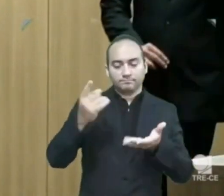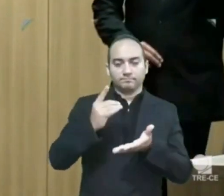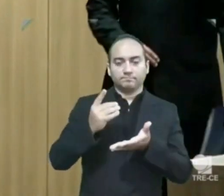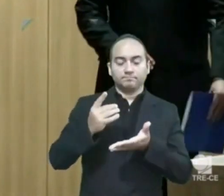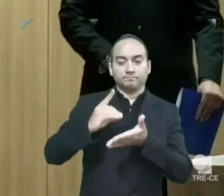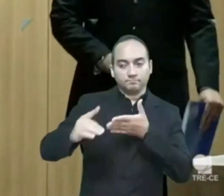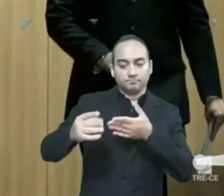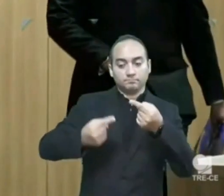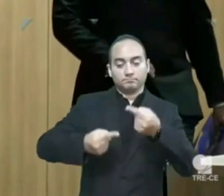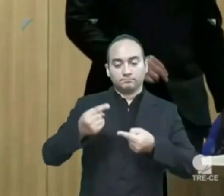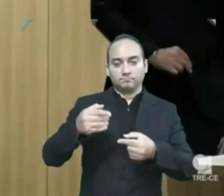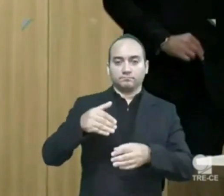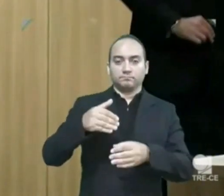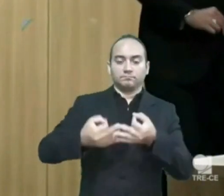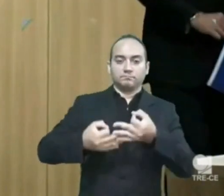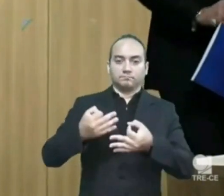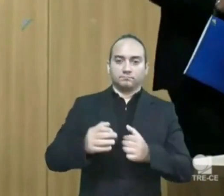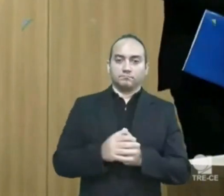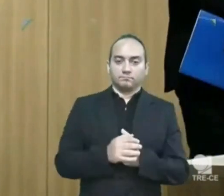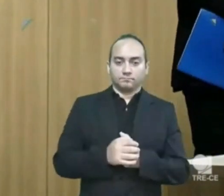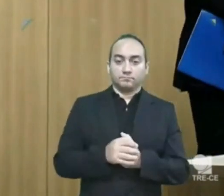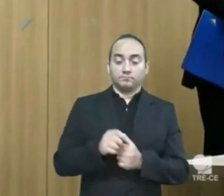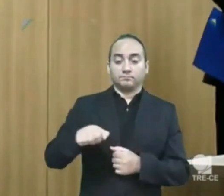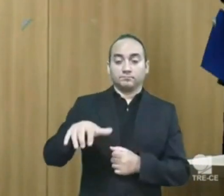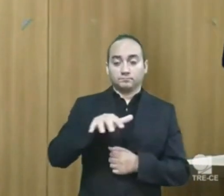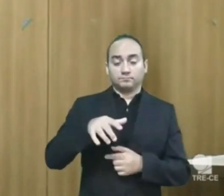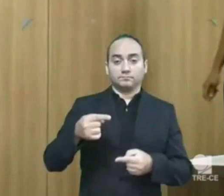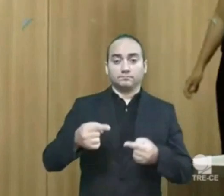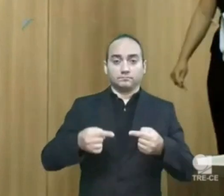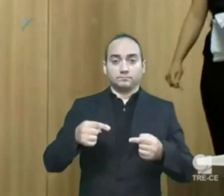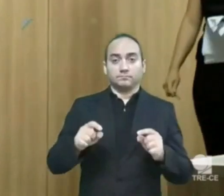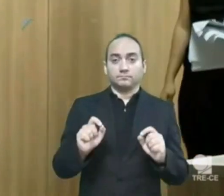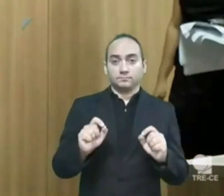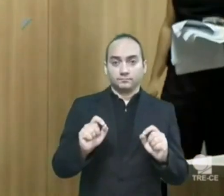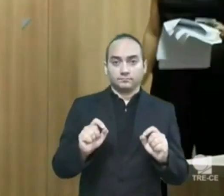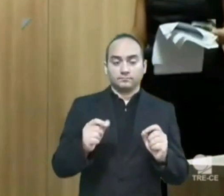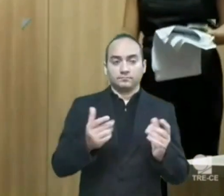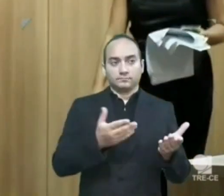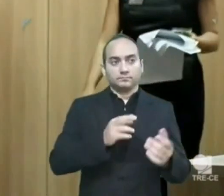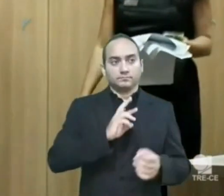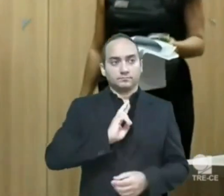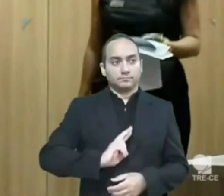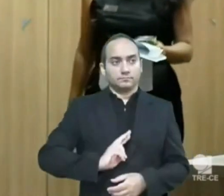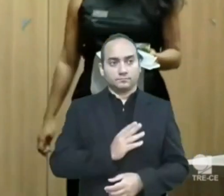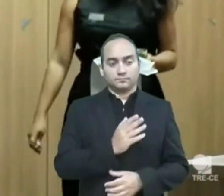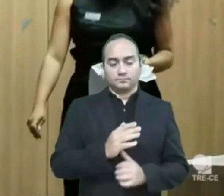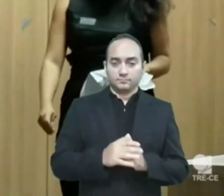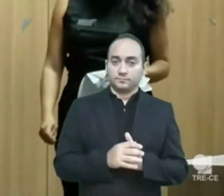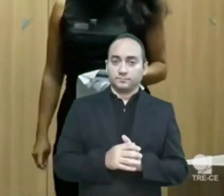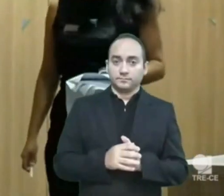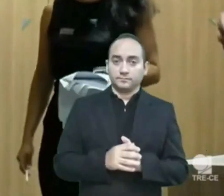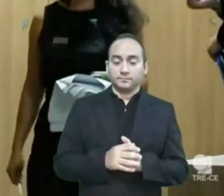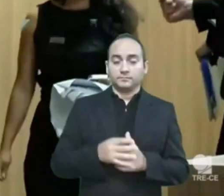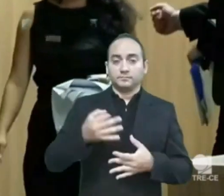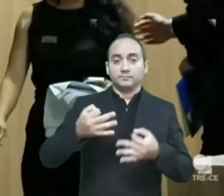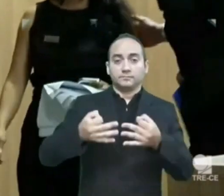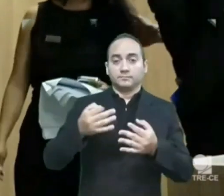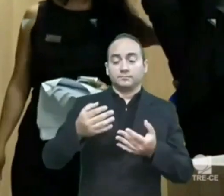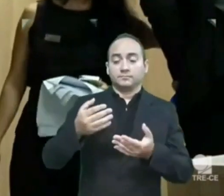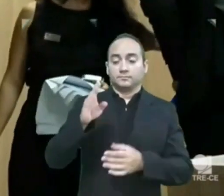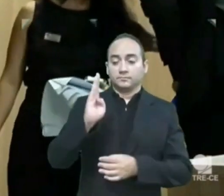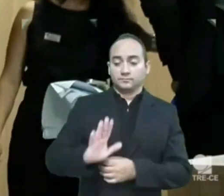Justiça Eleitoral. Na seara eleitoral, desembargador Raimundo Nonato, o Judiciário